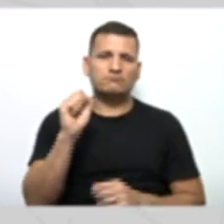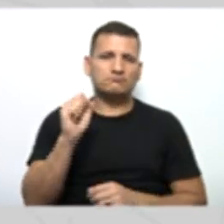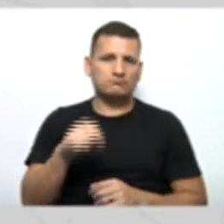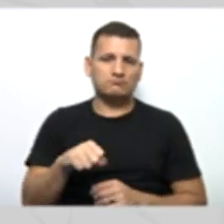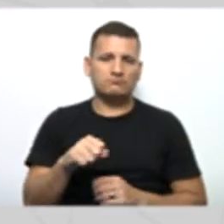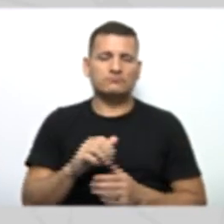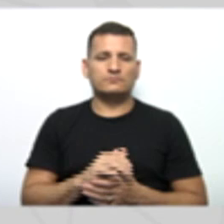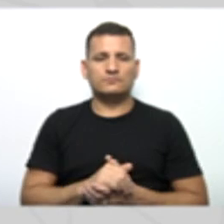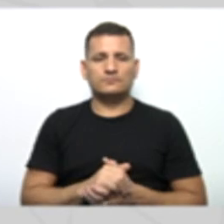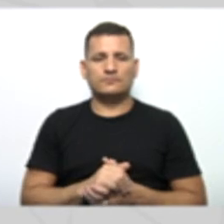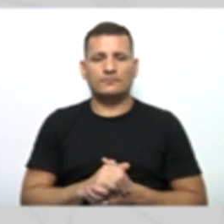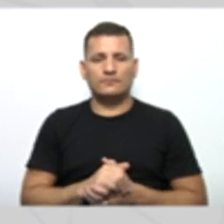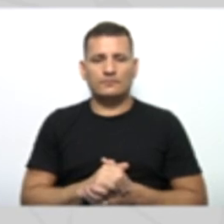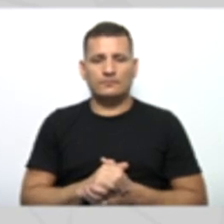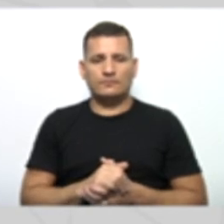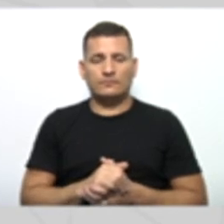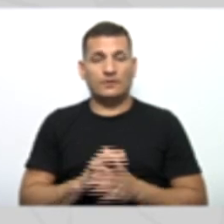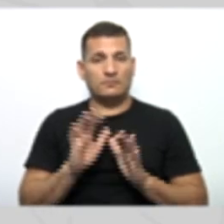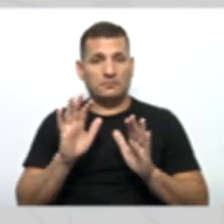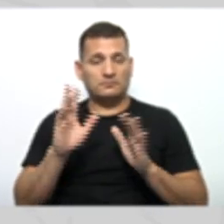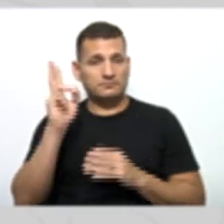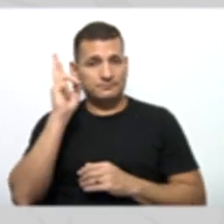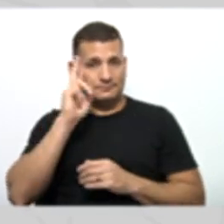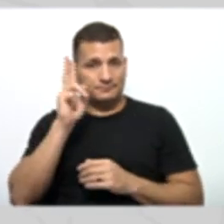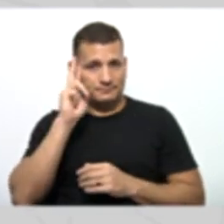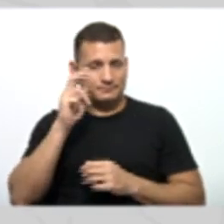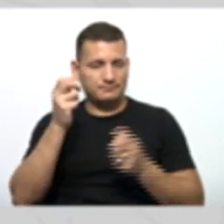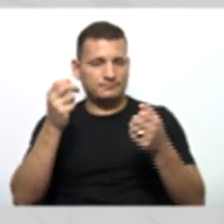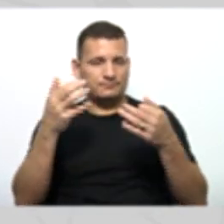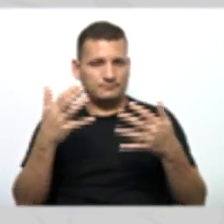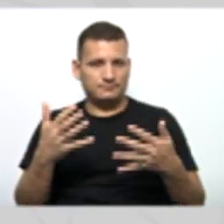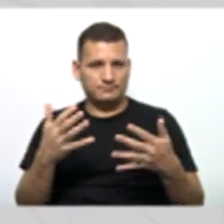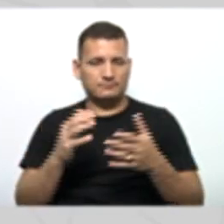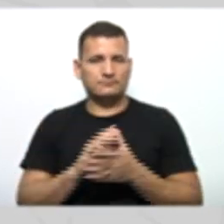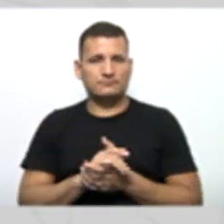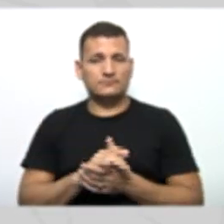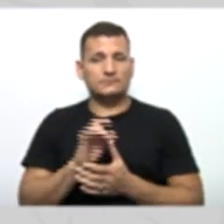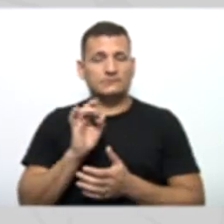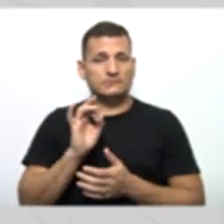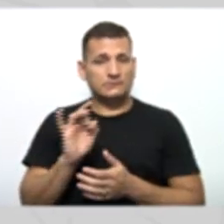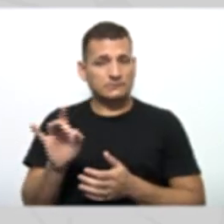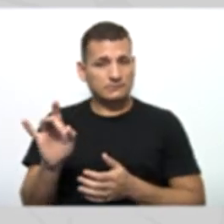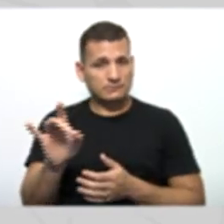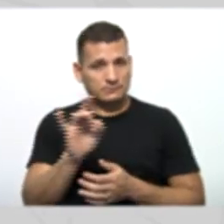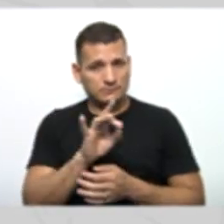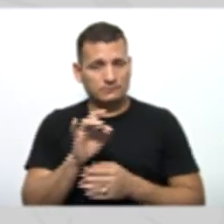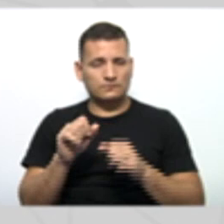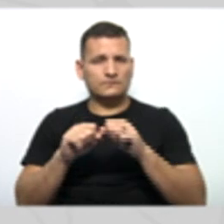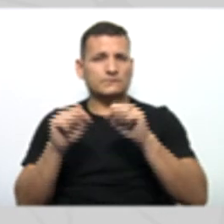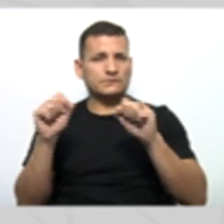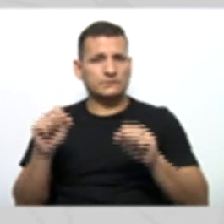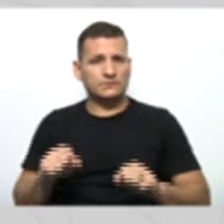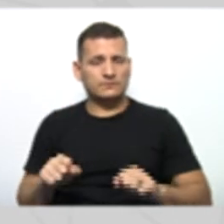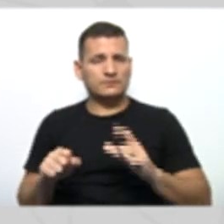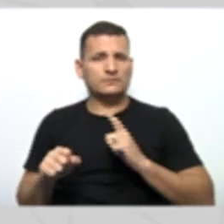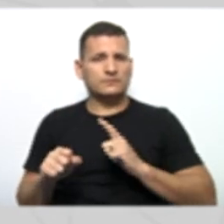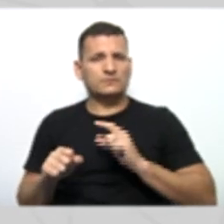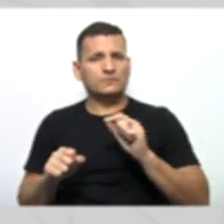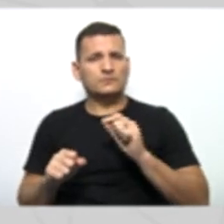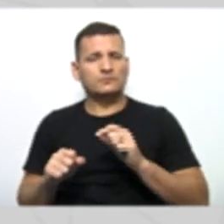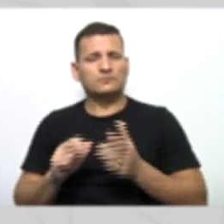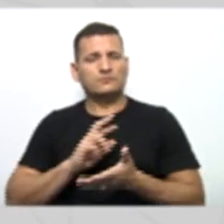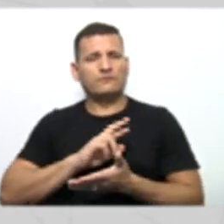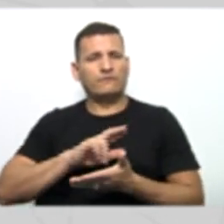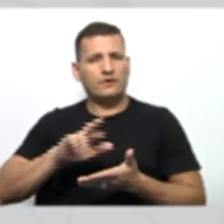certeza. Mas lembra que eu falei para vocês, cada sistema vai ter funcionalidades,